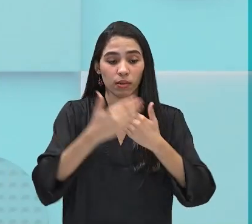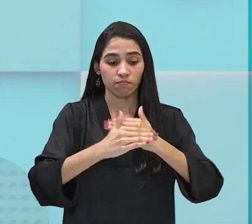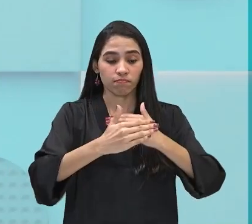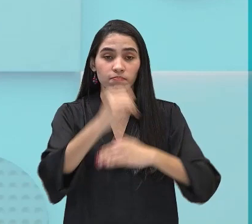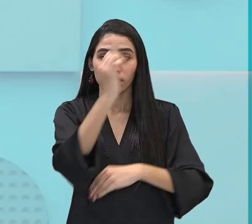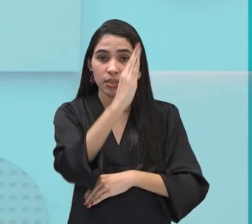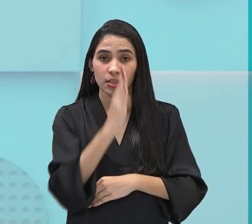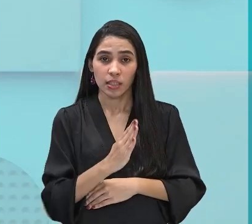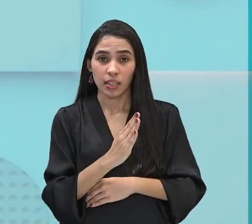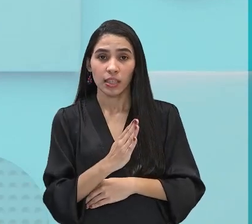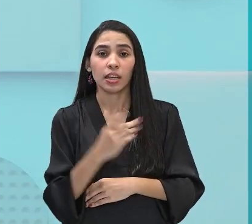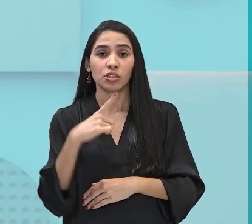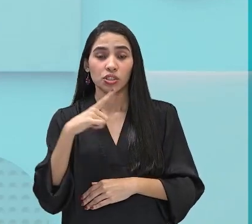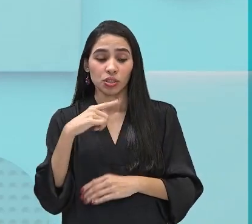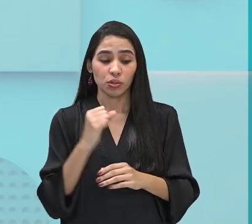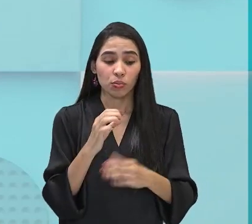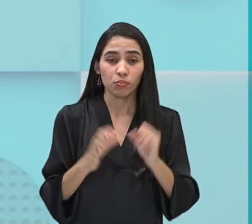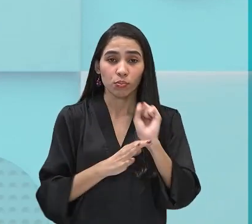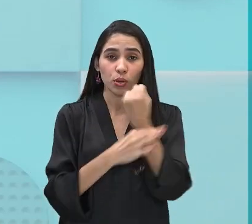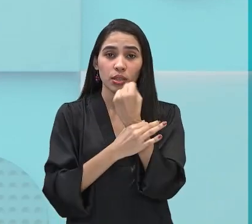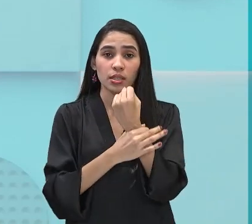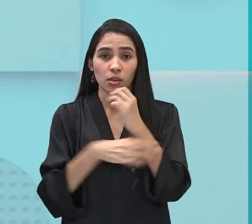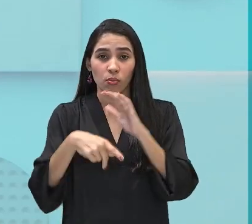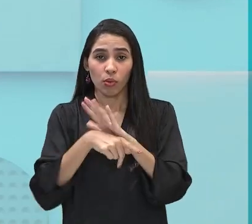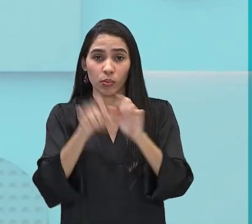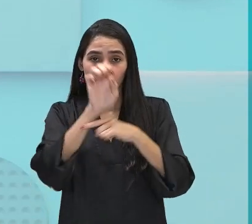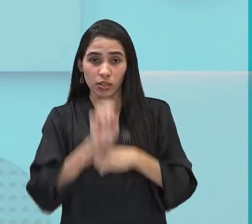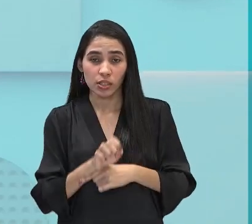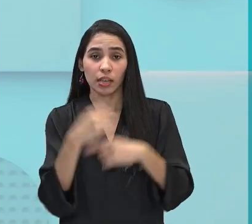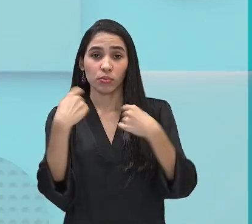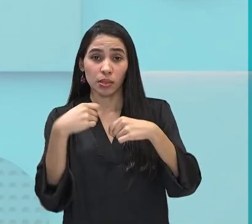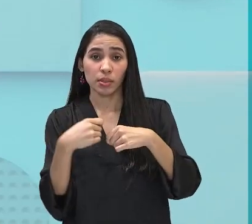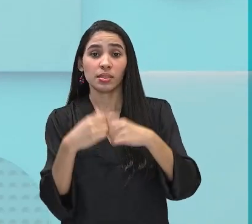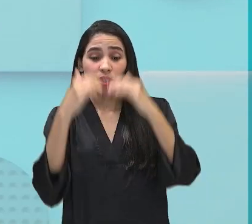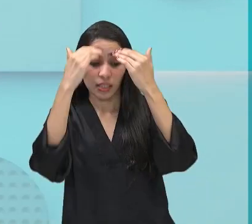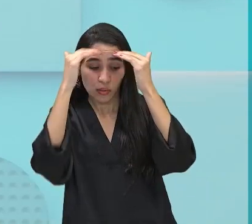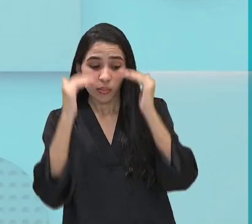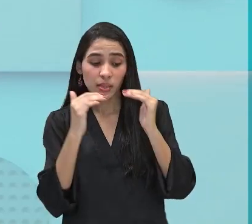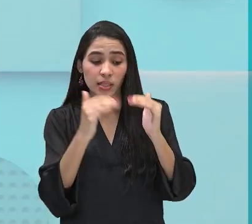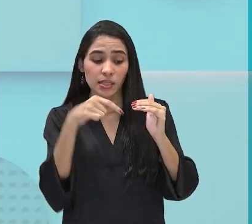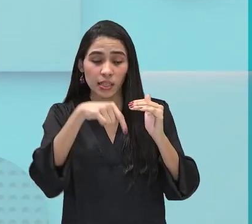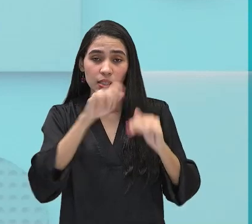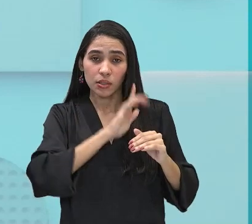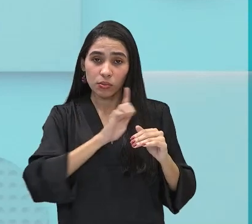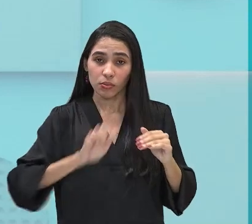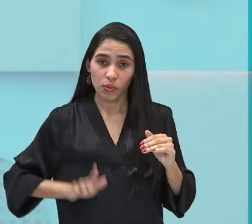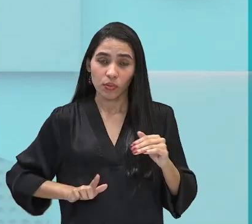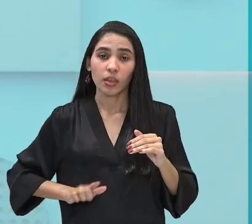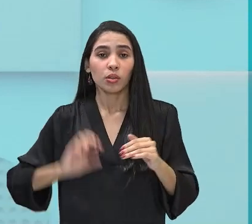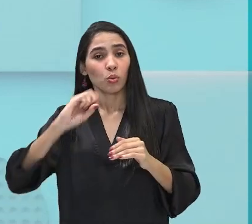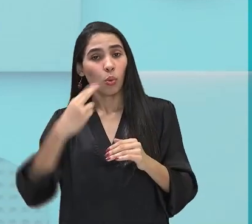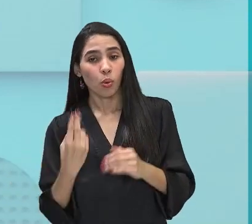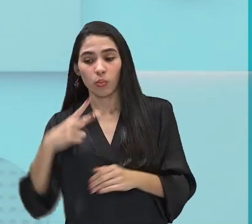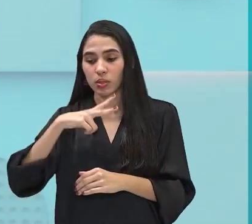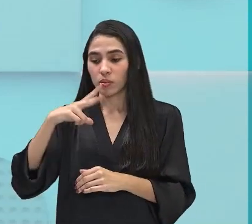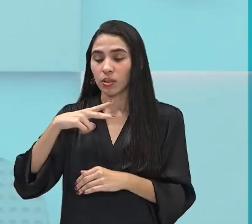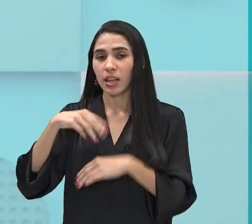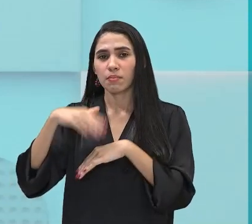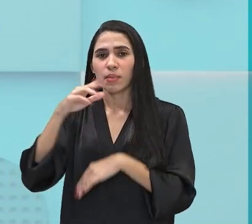ficavam sob a tutela estatal e deviam prestar serviços ao Estado ou a particulares por 14 anos até a